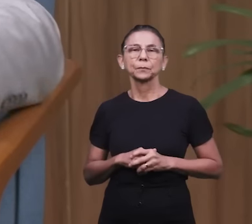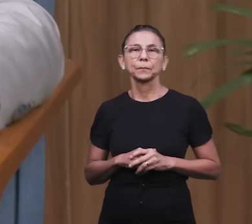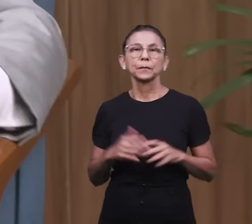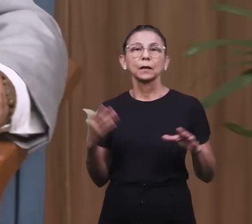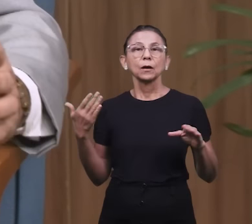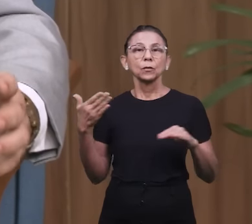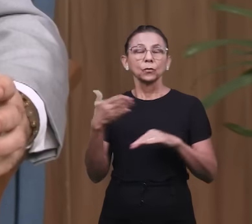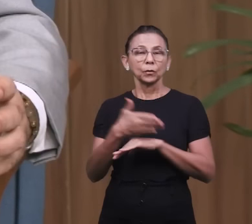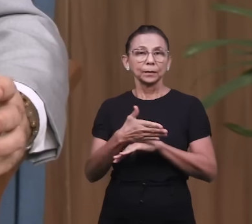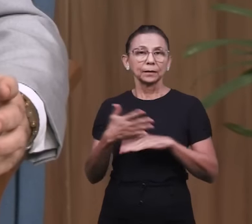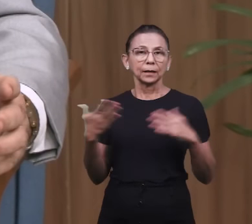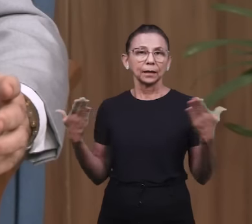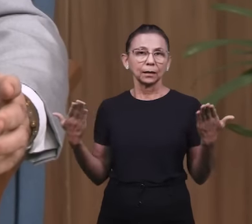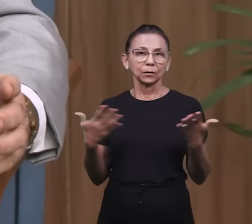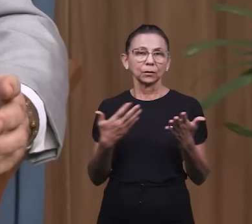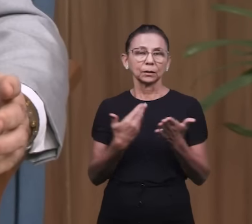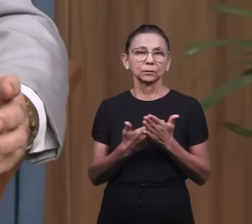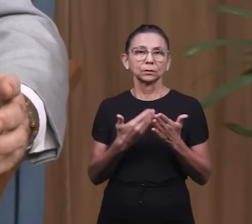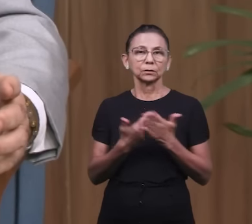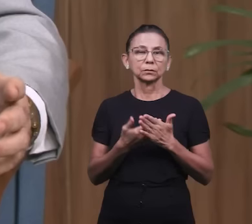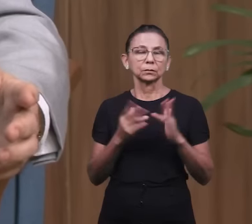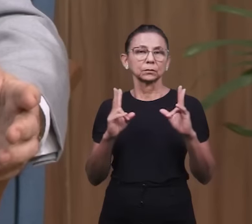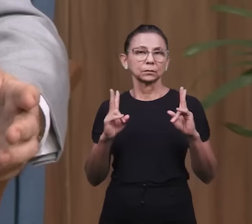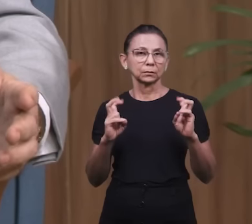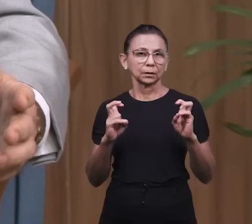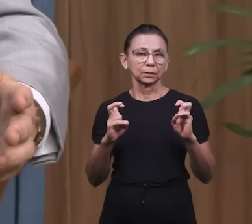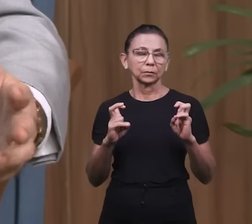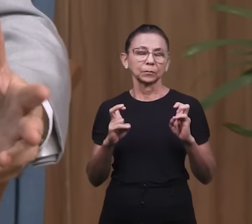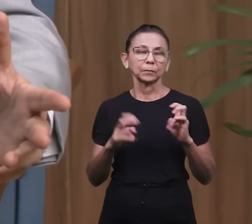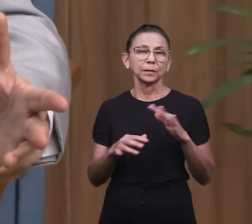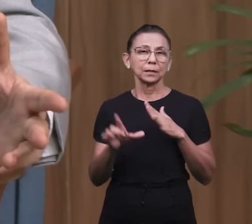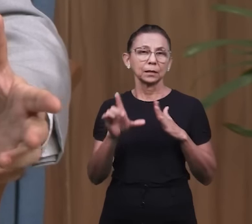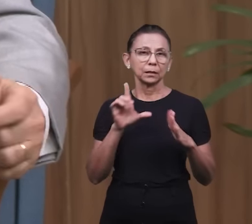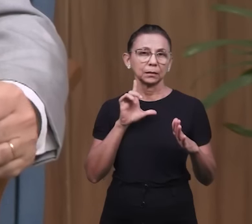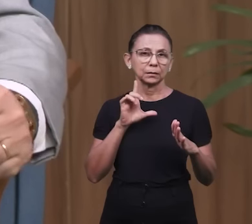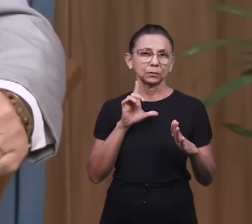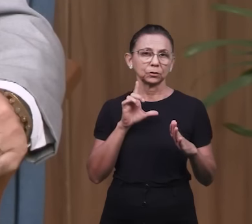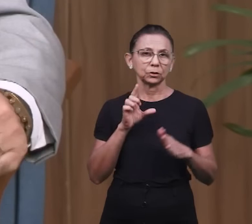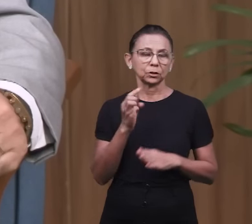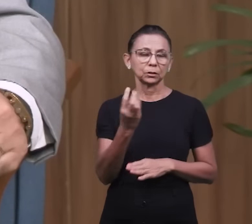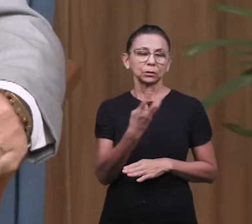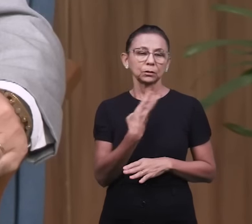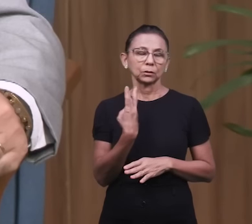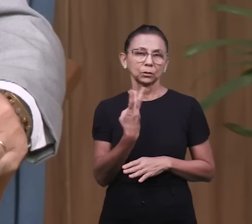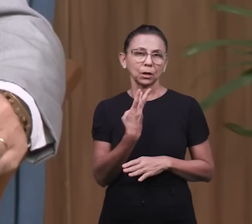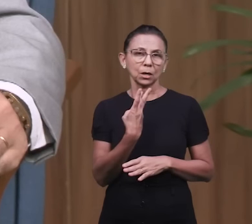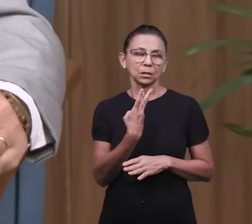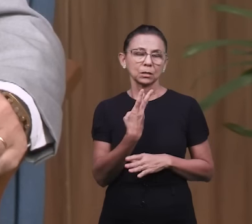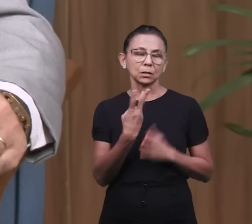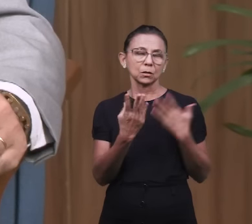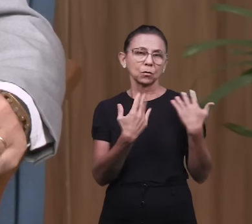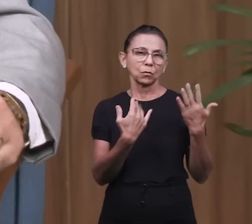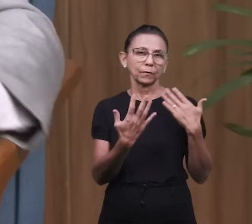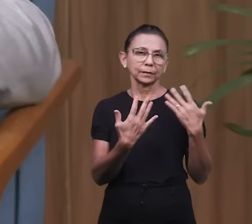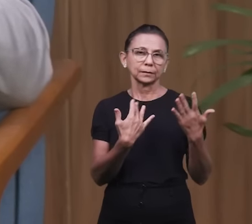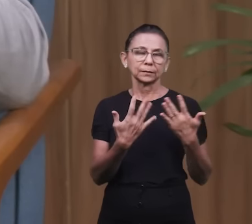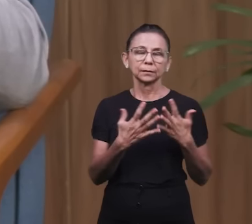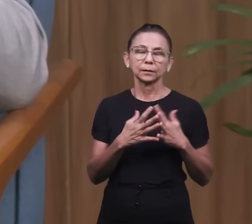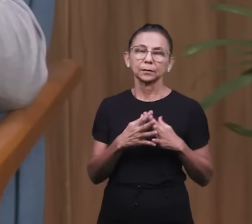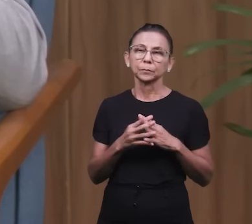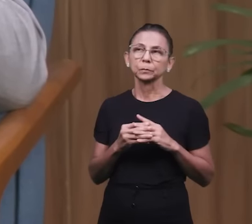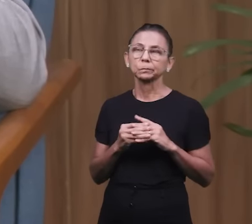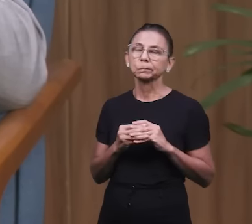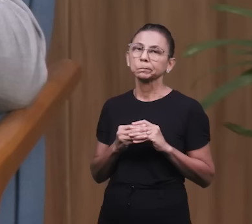o tema e nós conversavamos um pouco nos Bastidores sobre essa